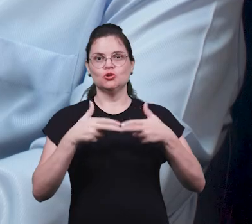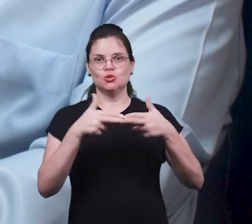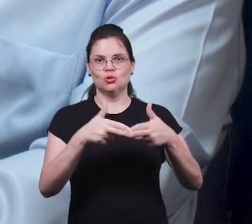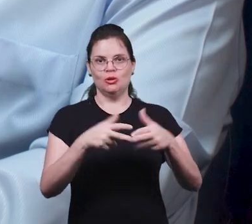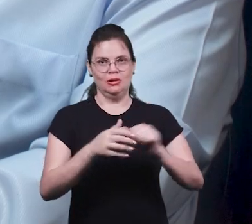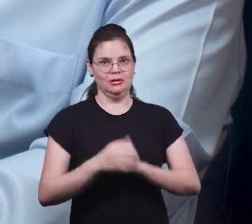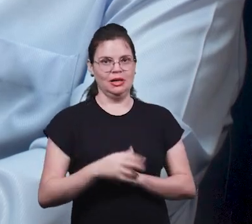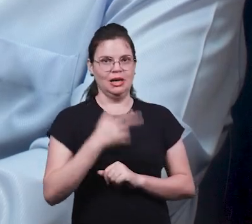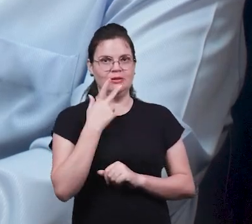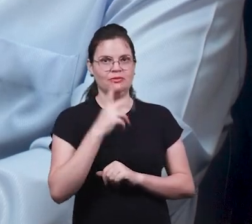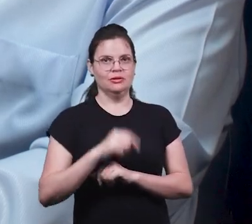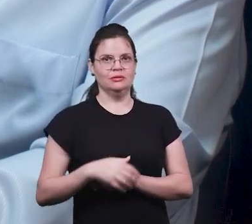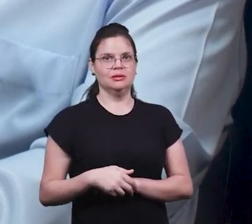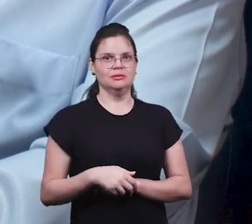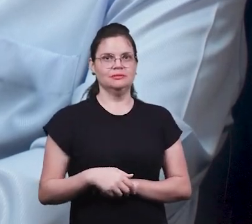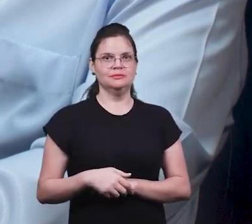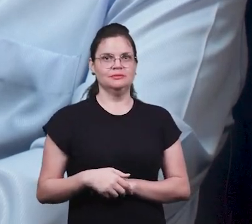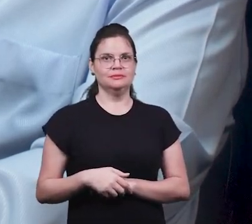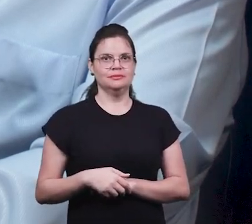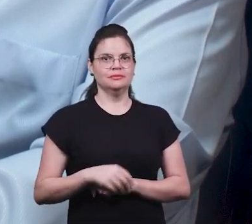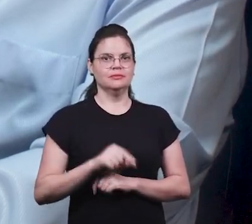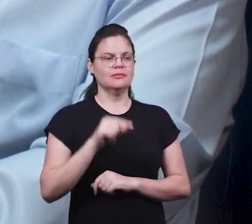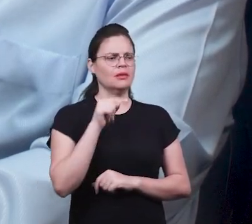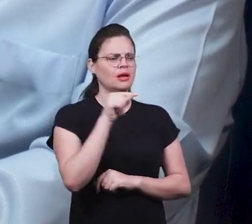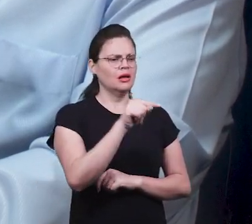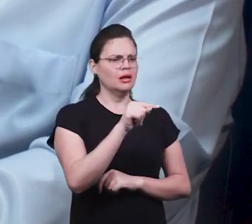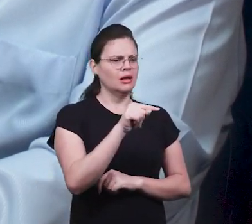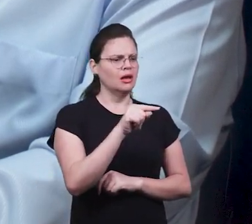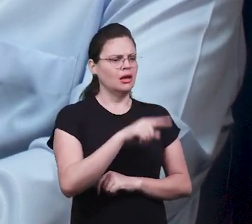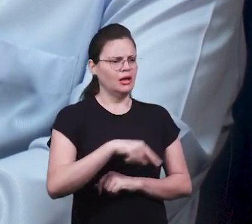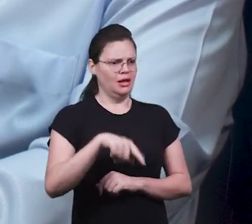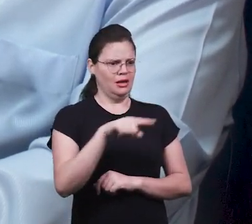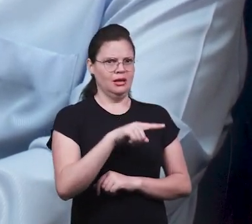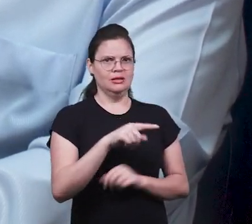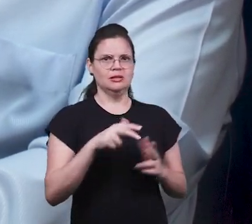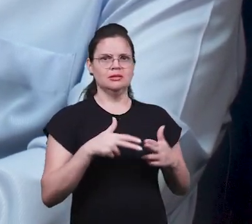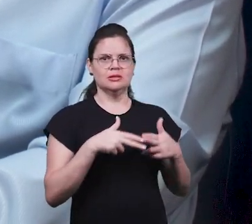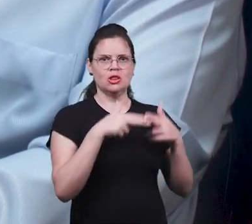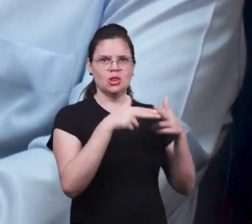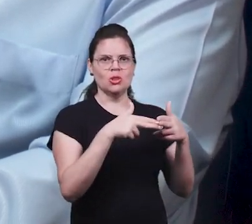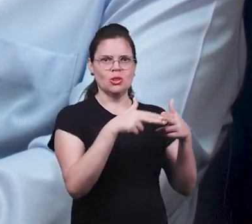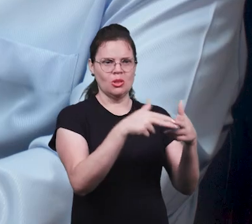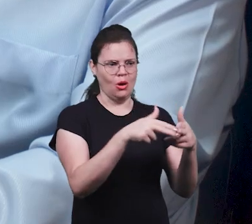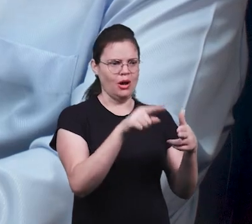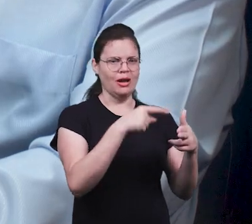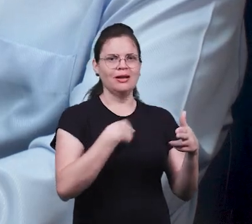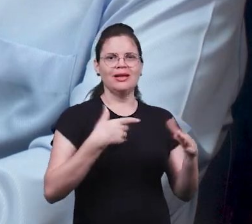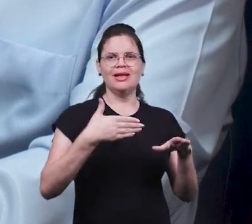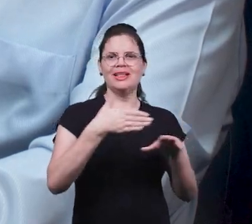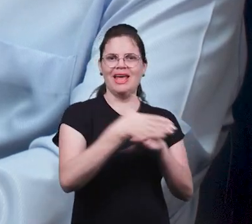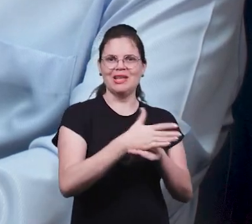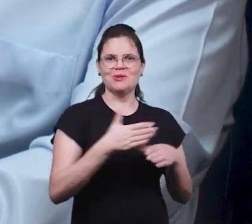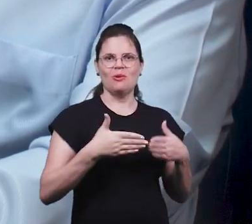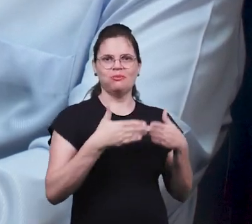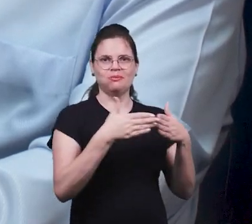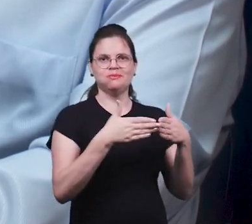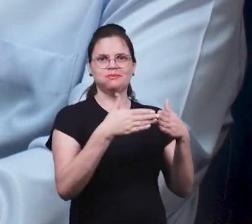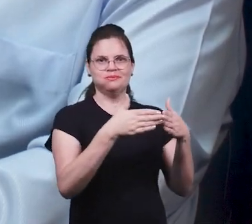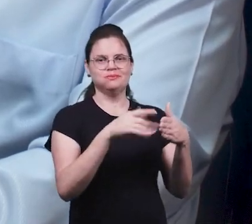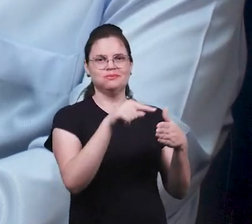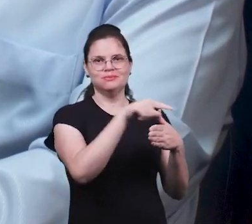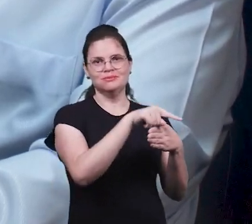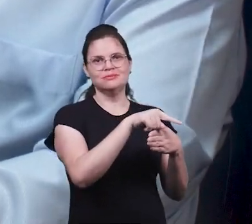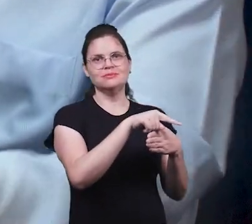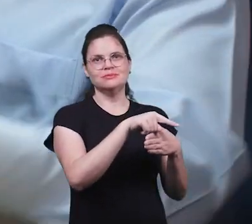família entrou na arca e eles não perceberam. Então, o importante é você entrar na